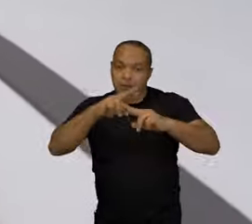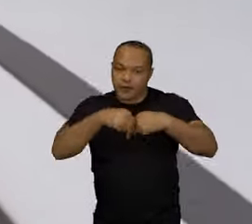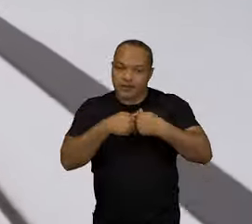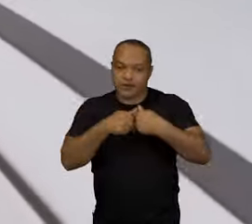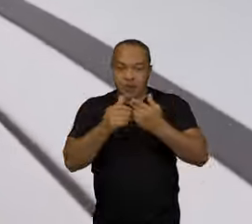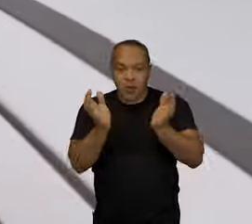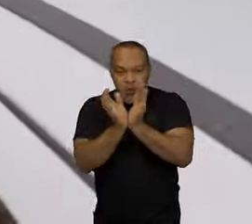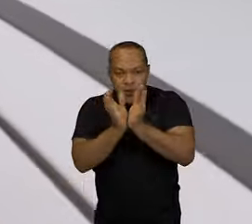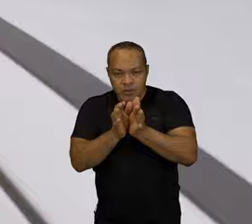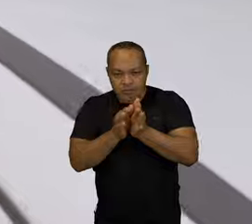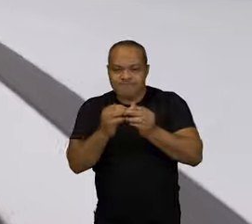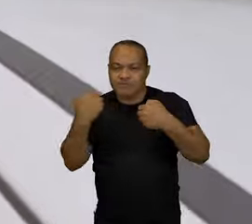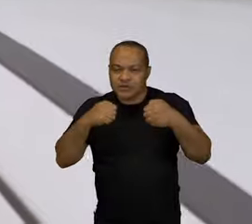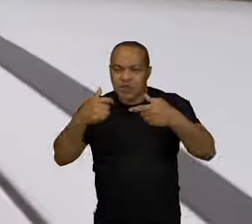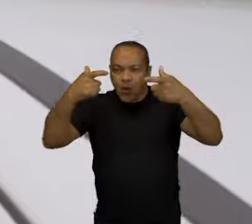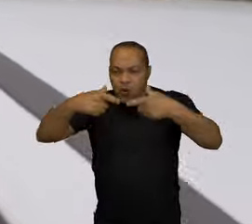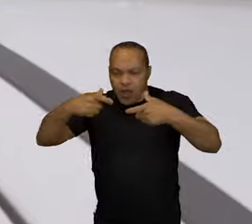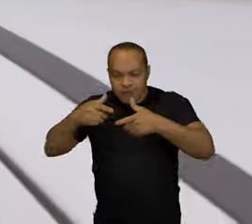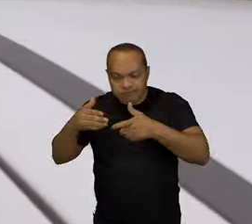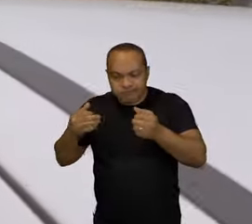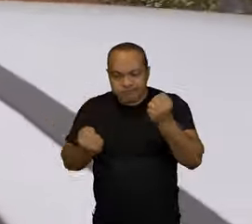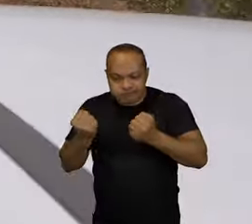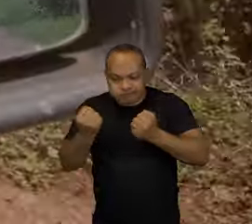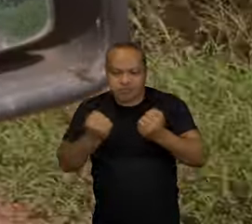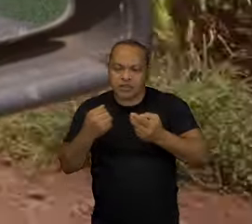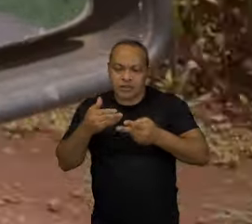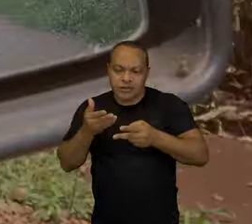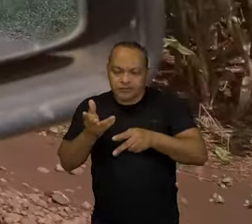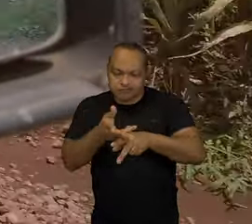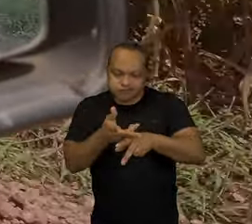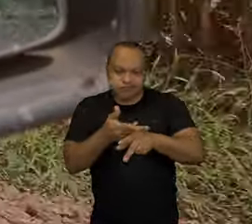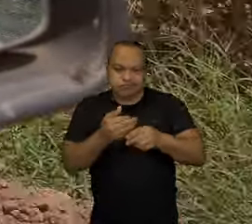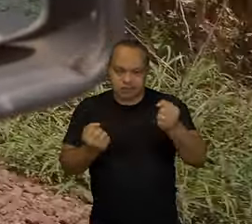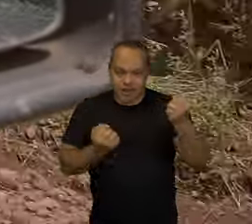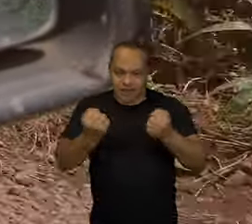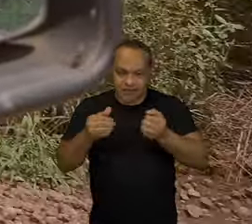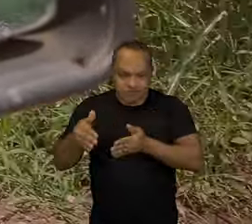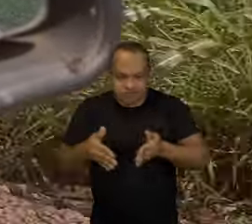Então, as expedições até os pontos de coleta dos peixes ocorreram por terra.